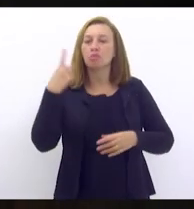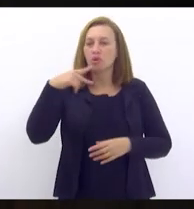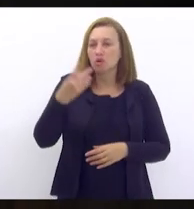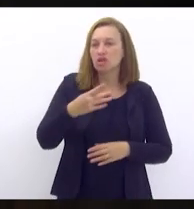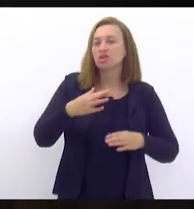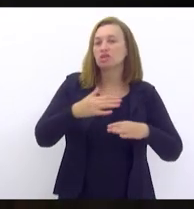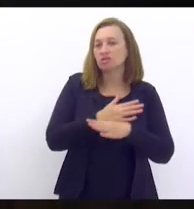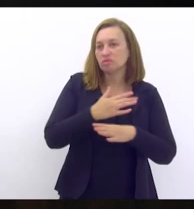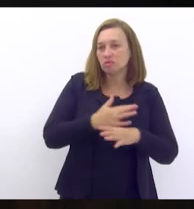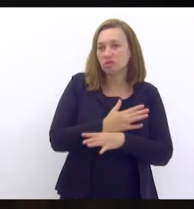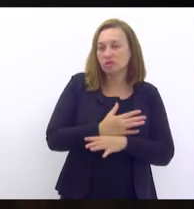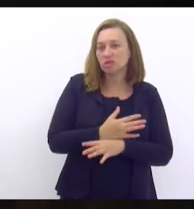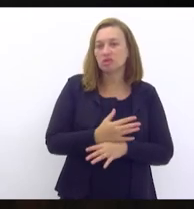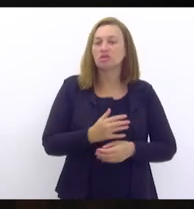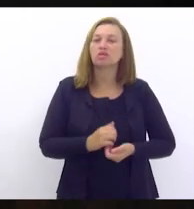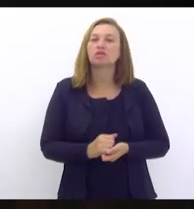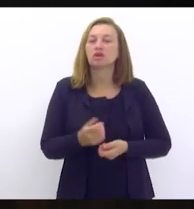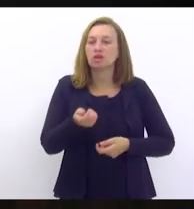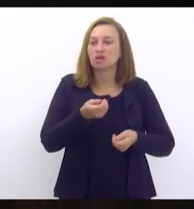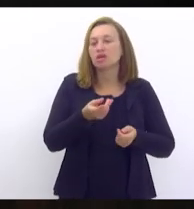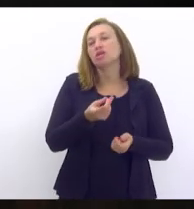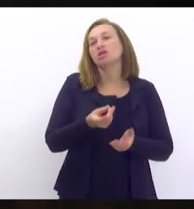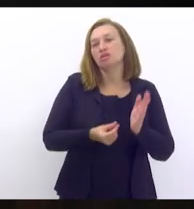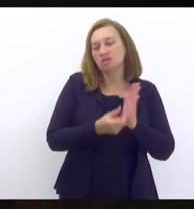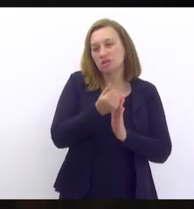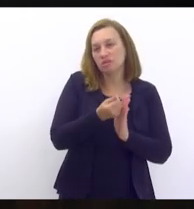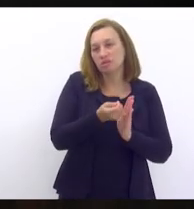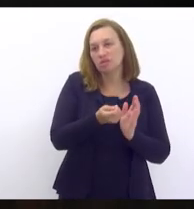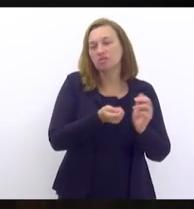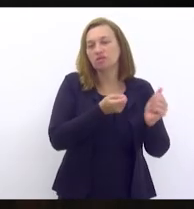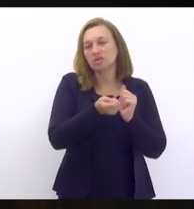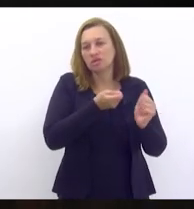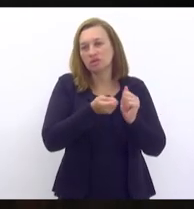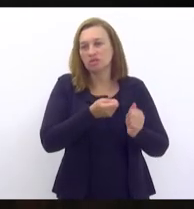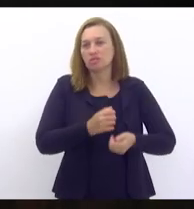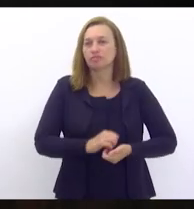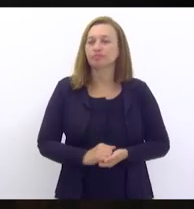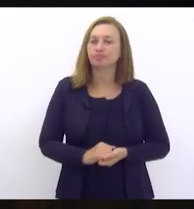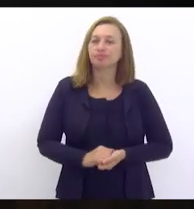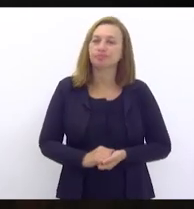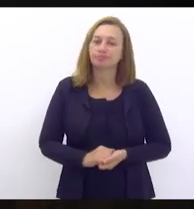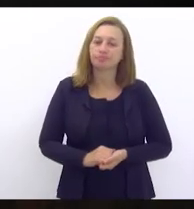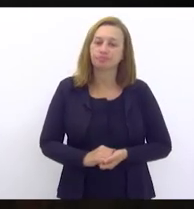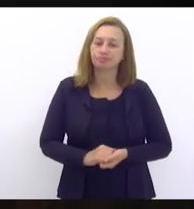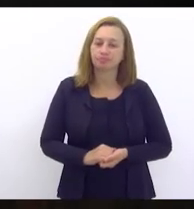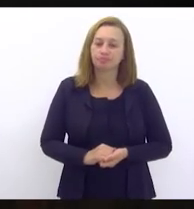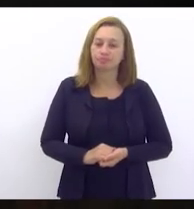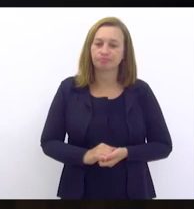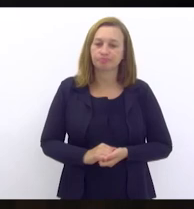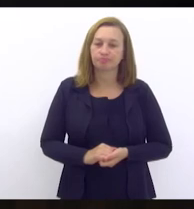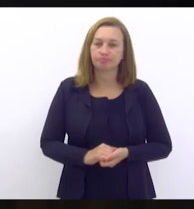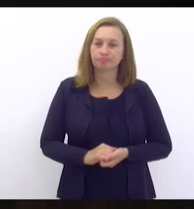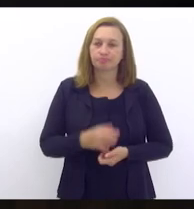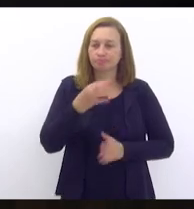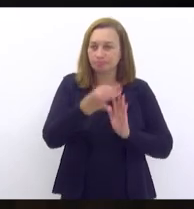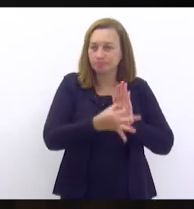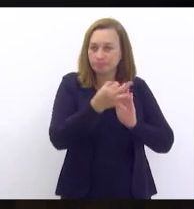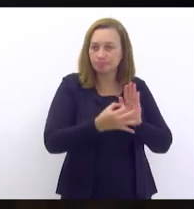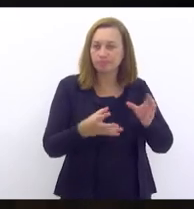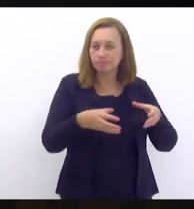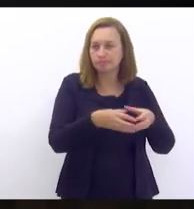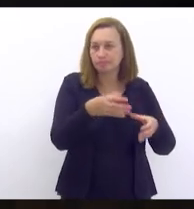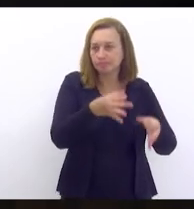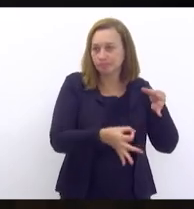e Assuntos Fundiários, de Orçamento e Finanças, Fiscalização Financeira e Controle. Para emitir parecer pela Constituição